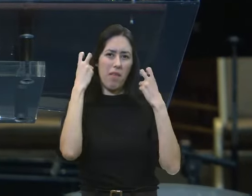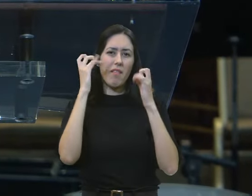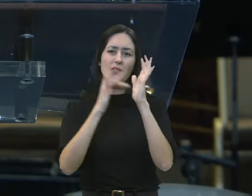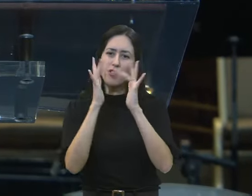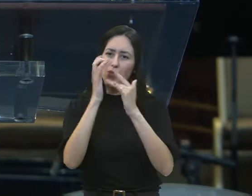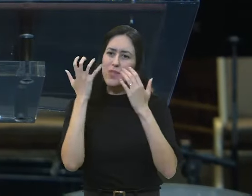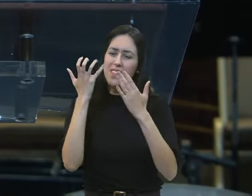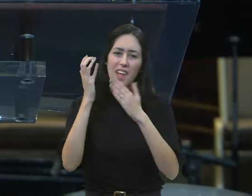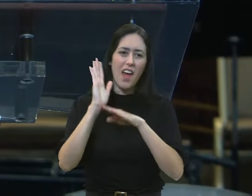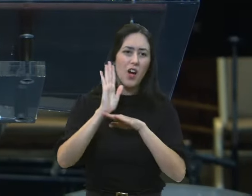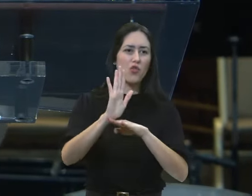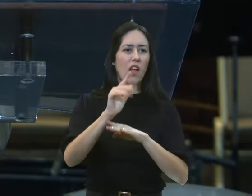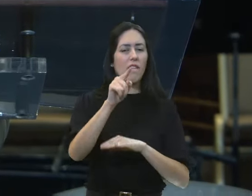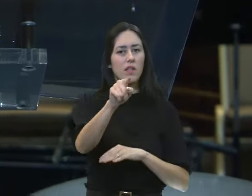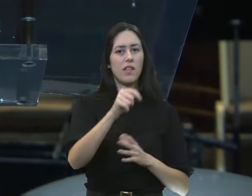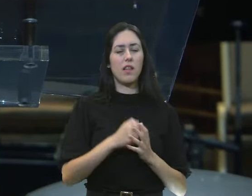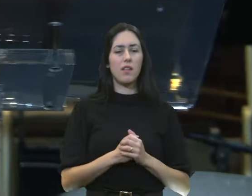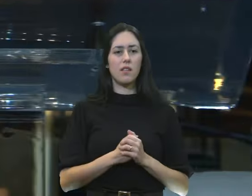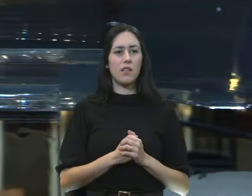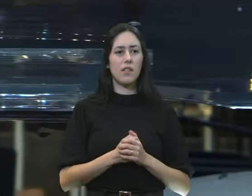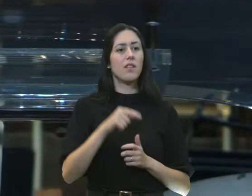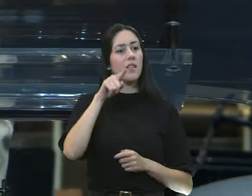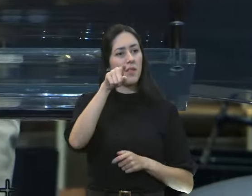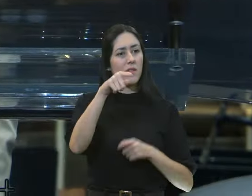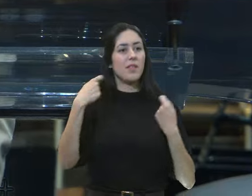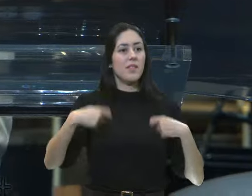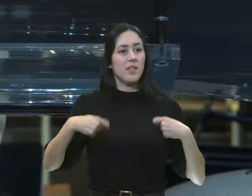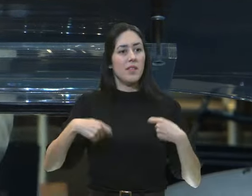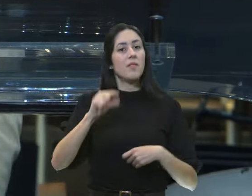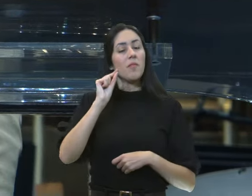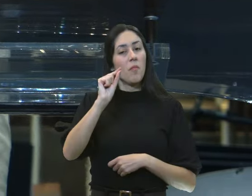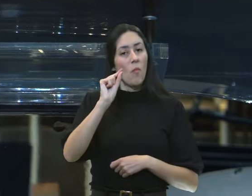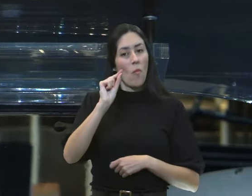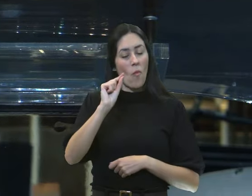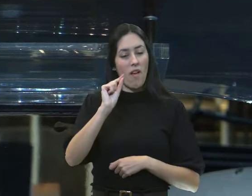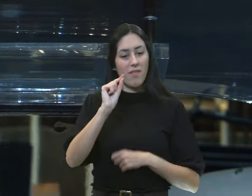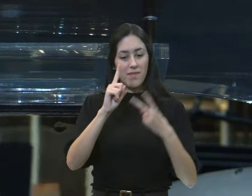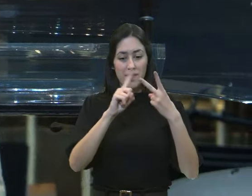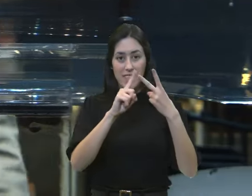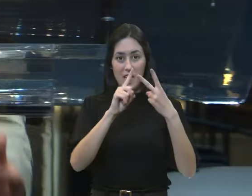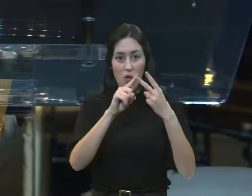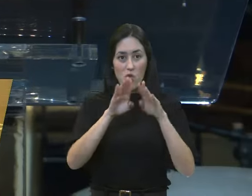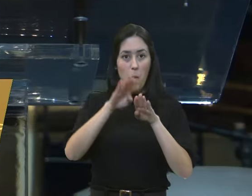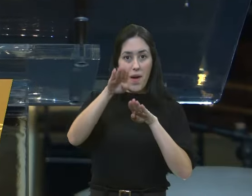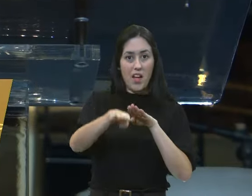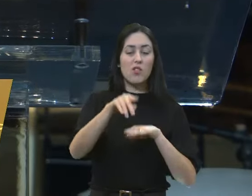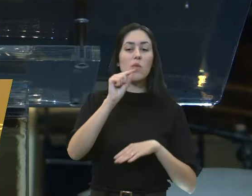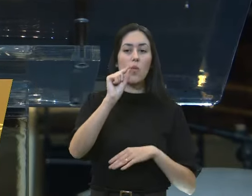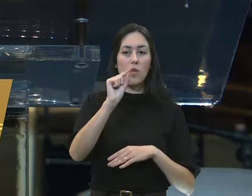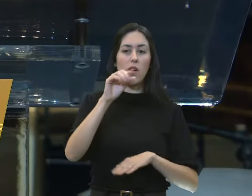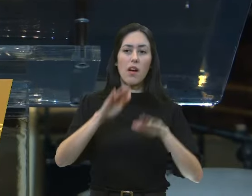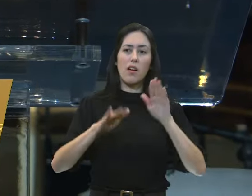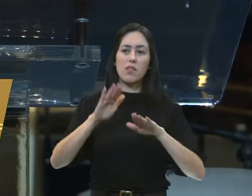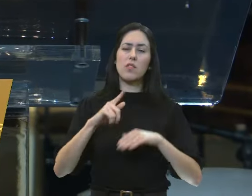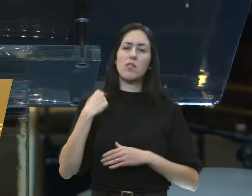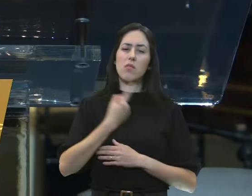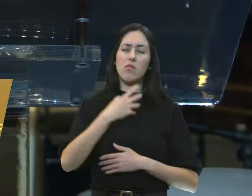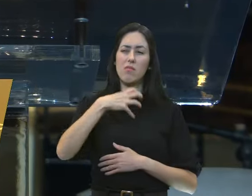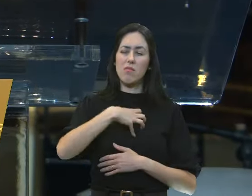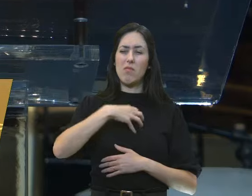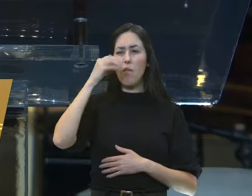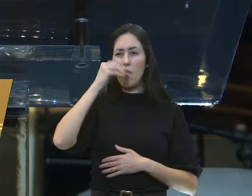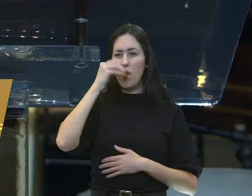E esse é o segundo passo para a gente poder encontrar força na fraqueza. Às vezes, a gente está fraco e as situações